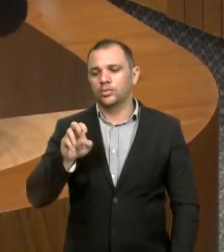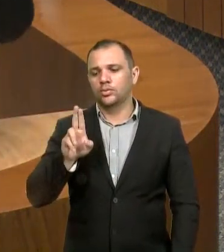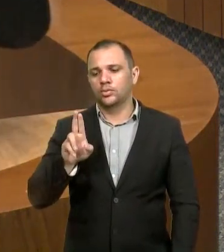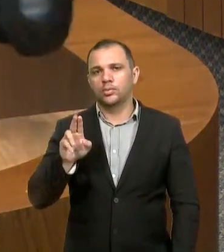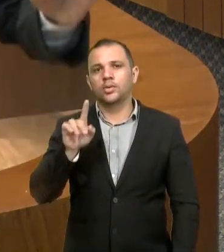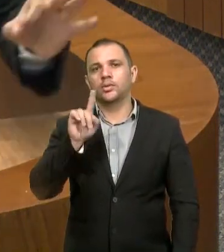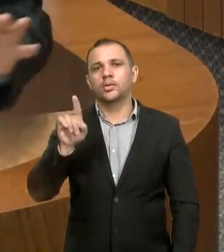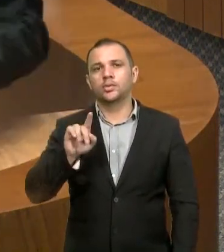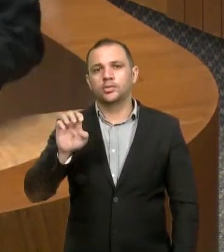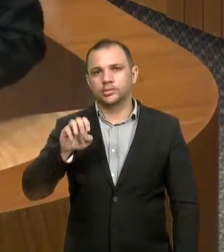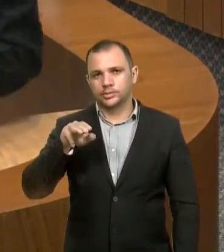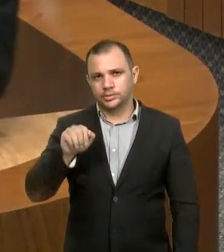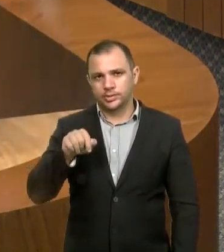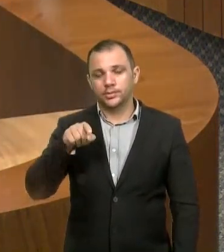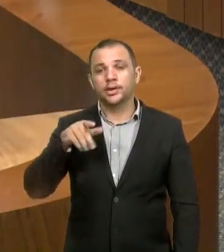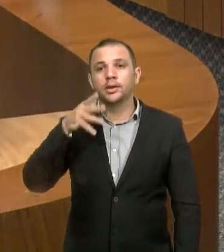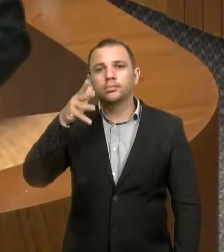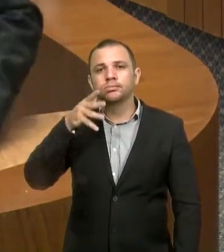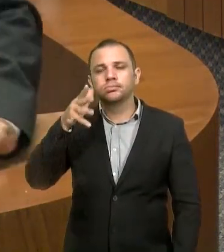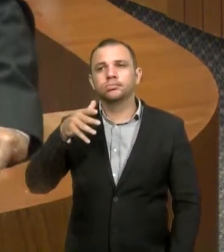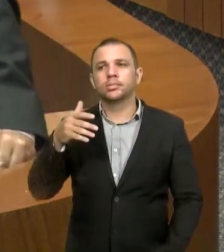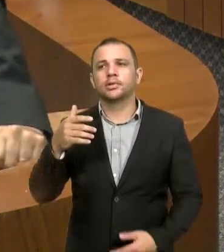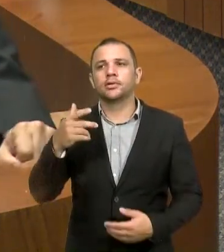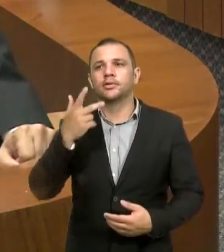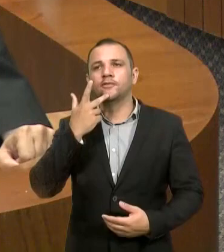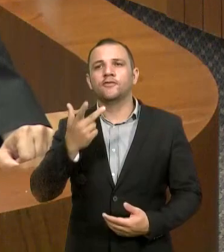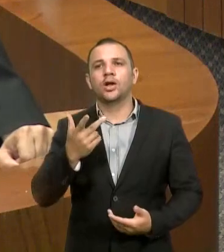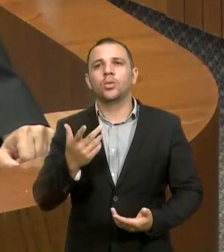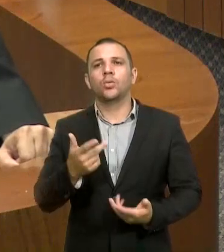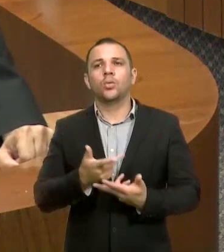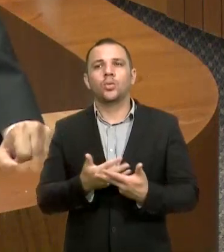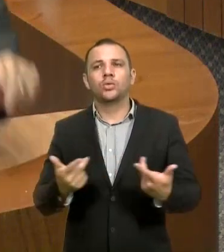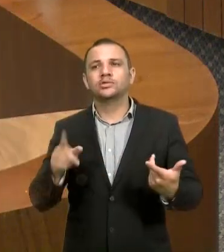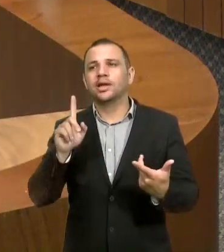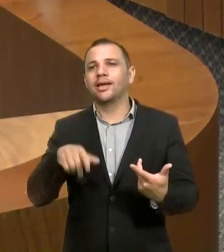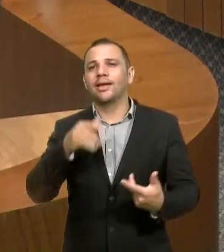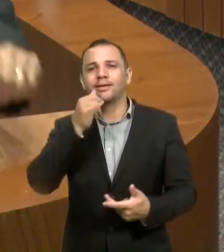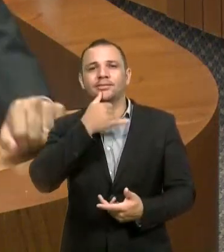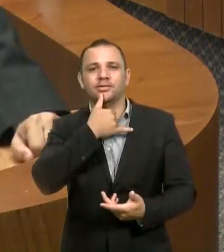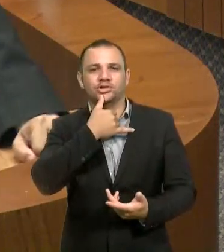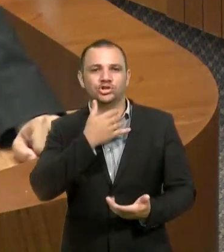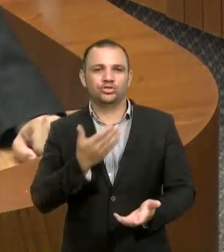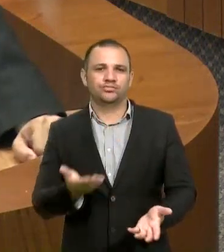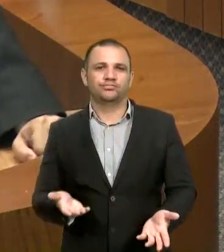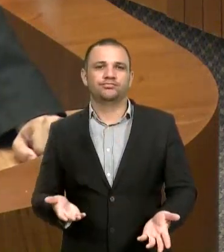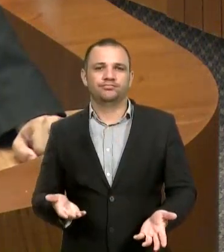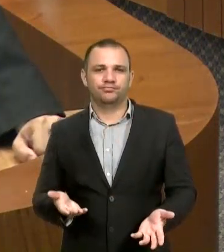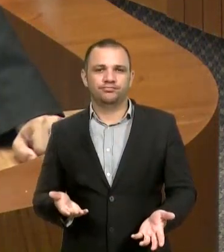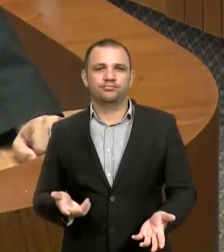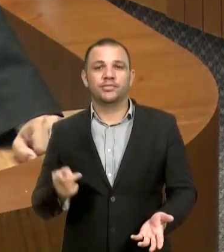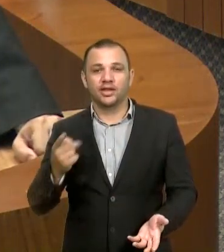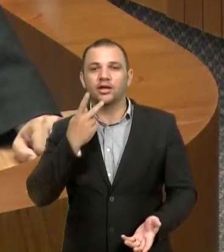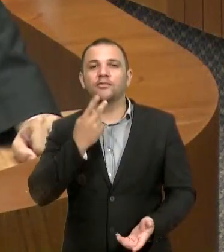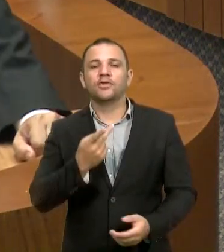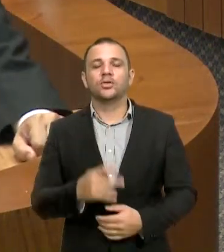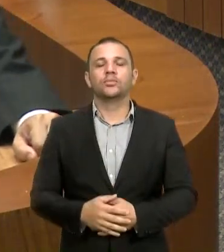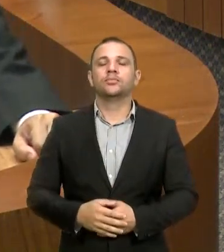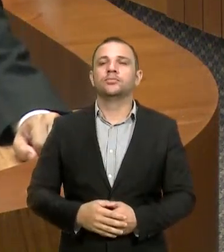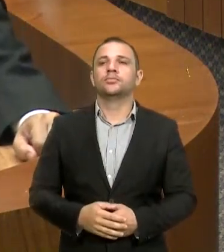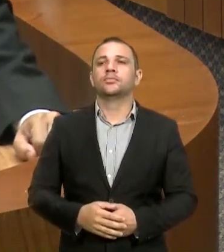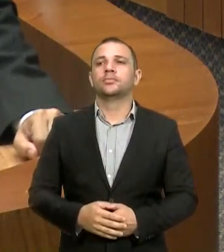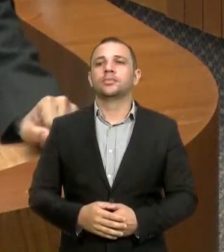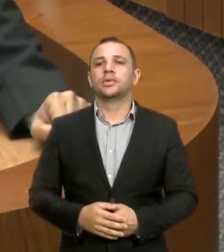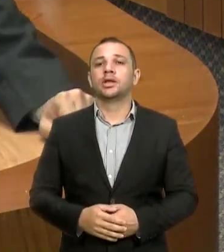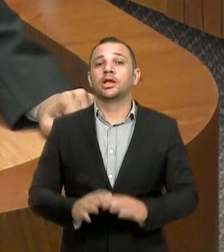fala que eu diria que é no mínimo infeliz, deputado Rafael. Disse ele, eu vou aqui abrir aspas, está